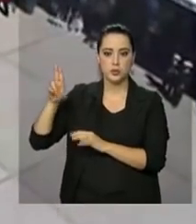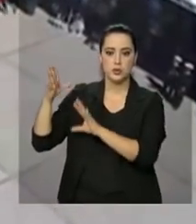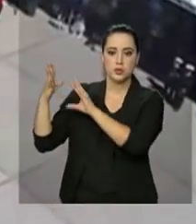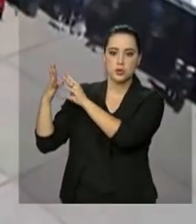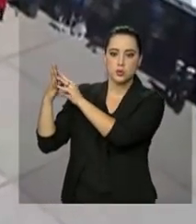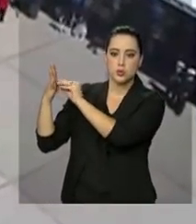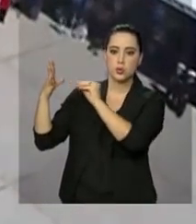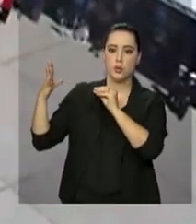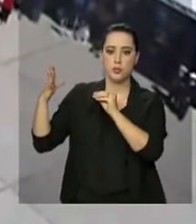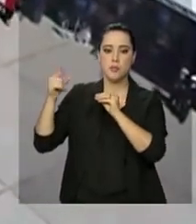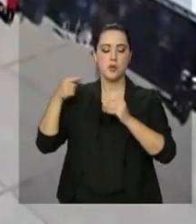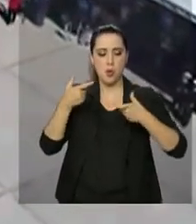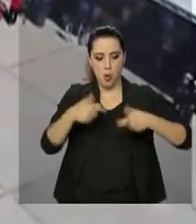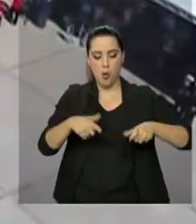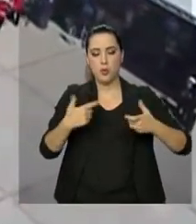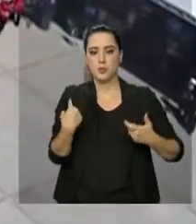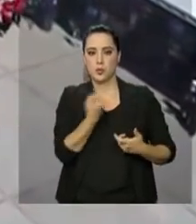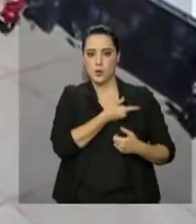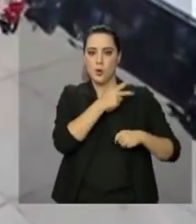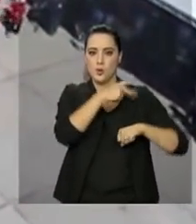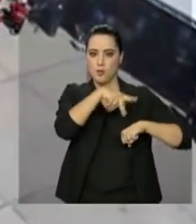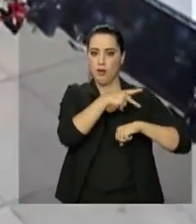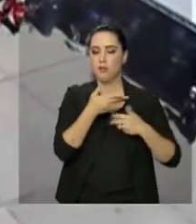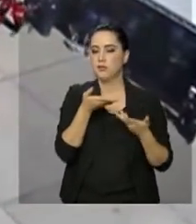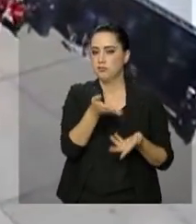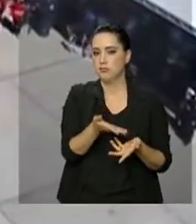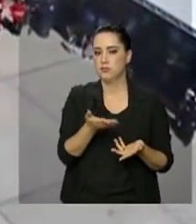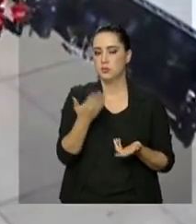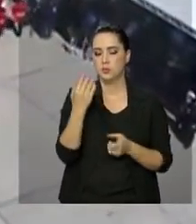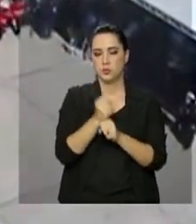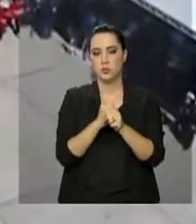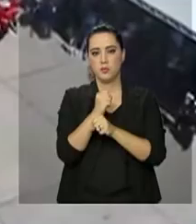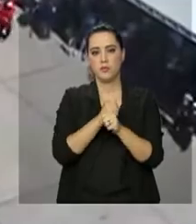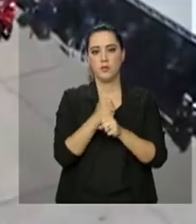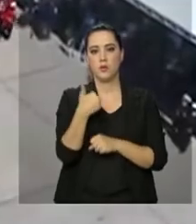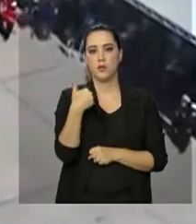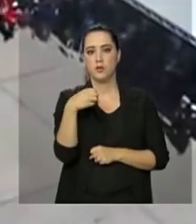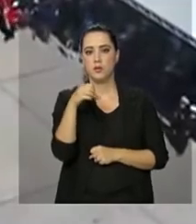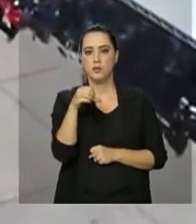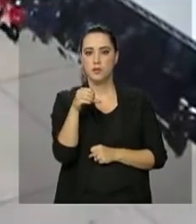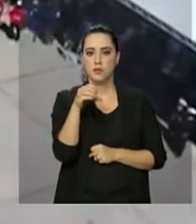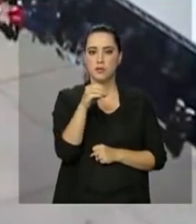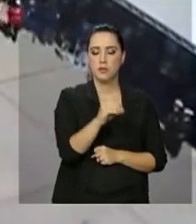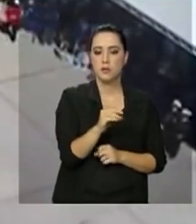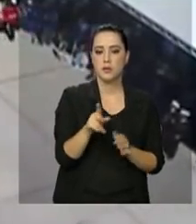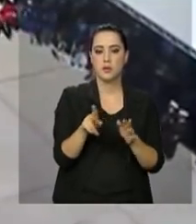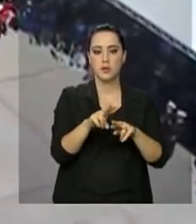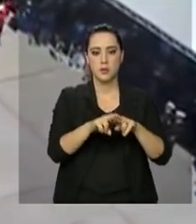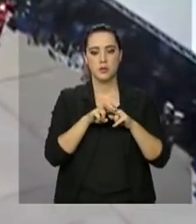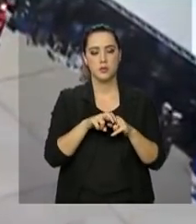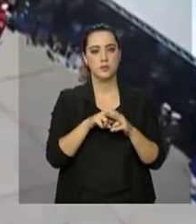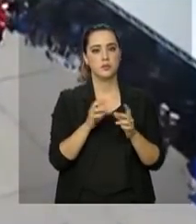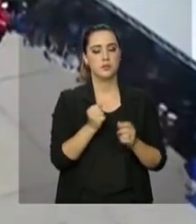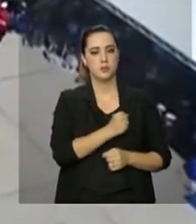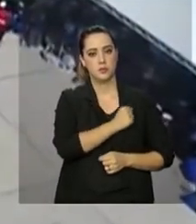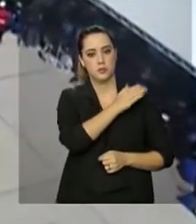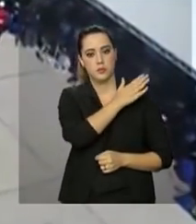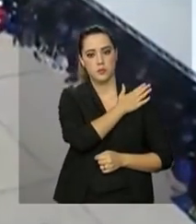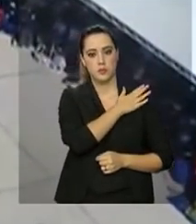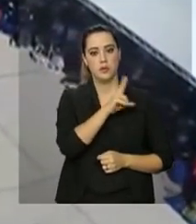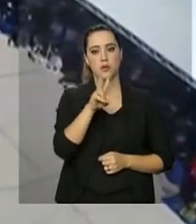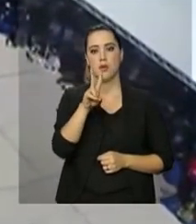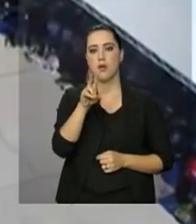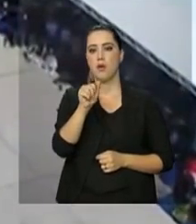Foi trazida para nós nos anos 90, pelo almirante de esquadra